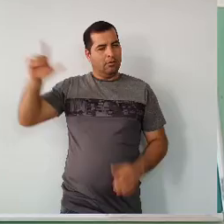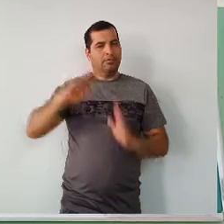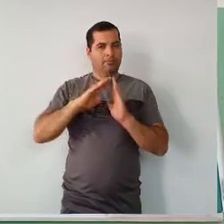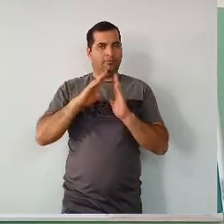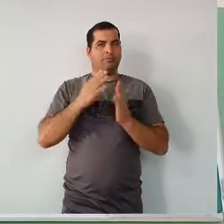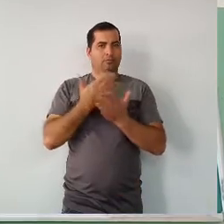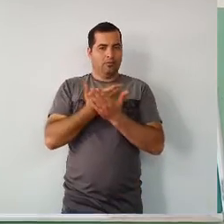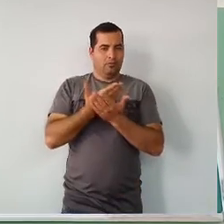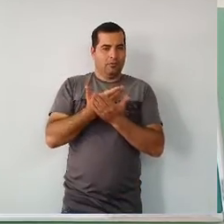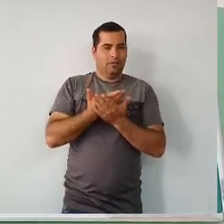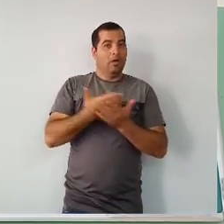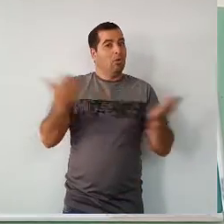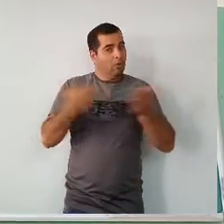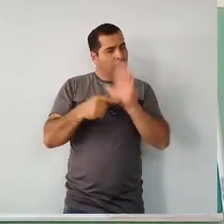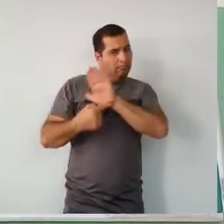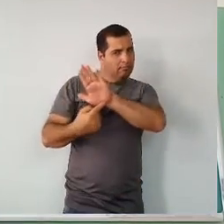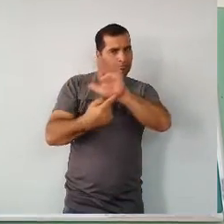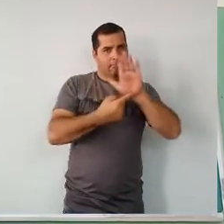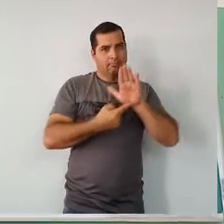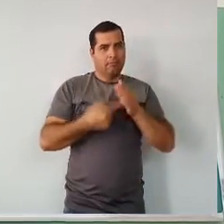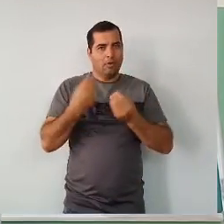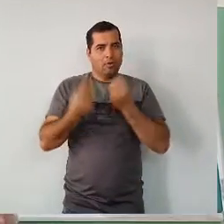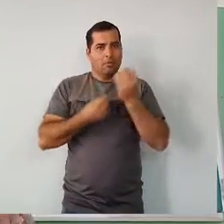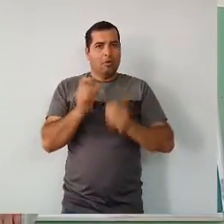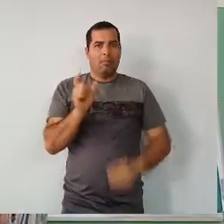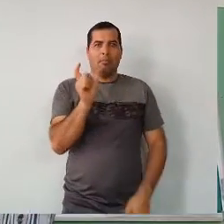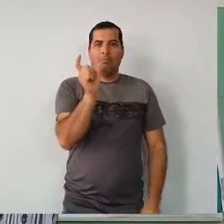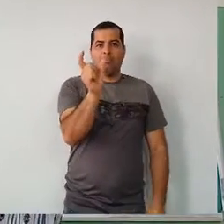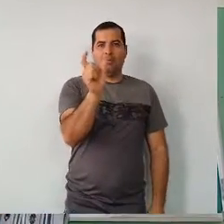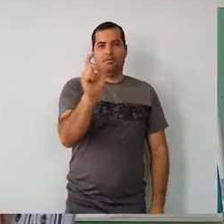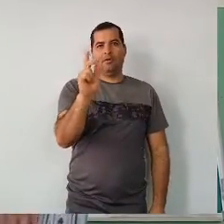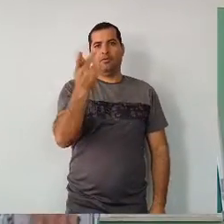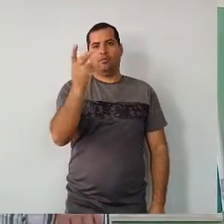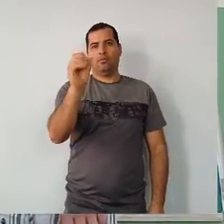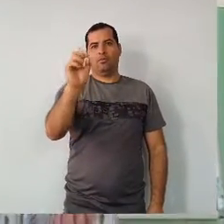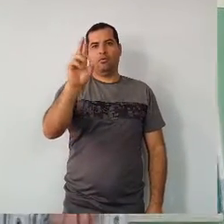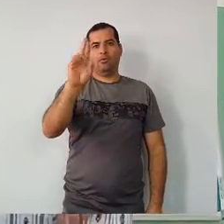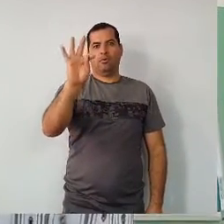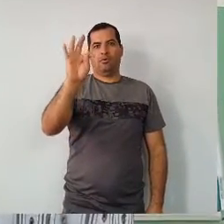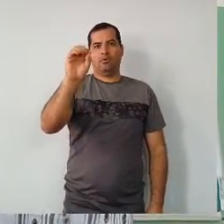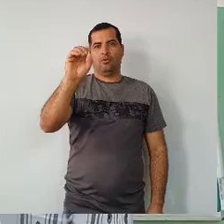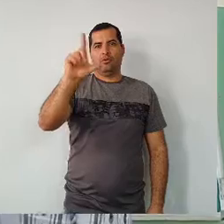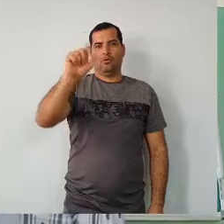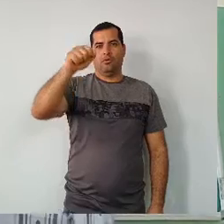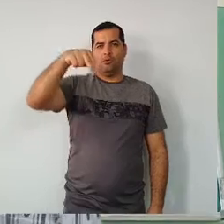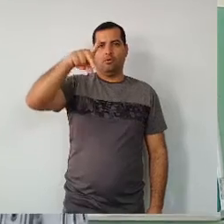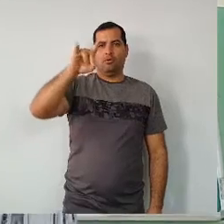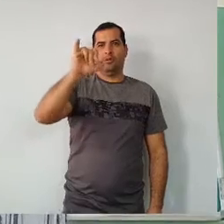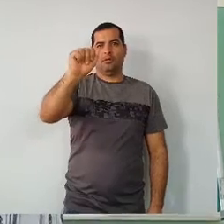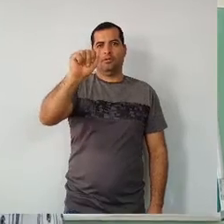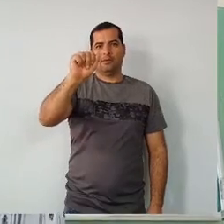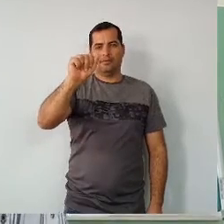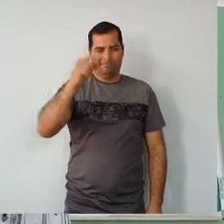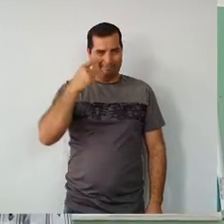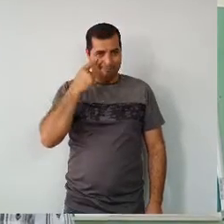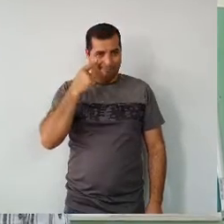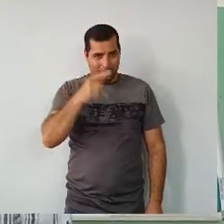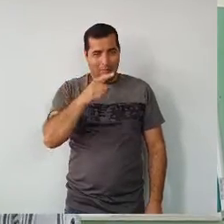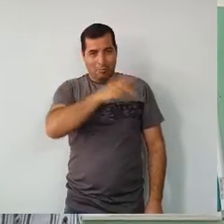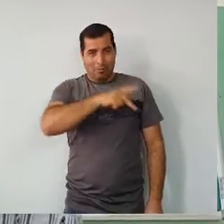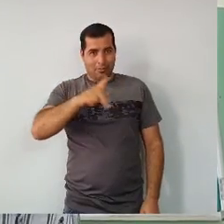eu queria trabalhar aqui um pouquinho com vocês a palavra Hortolândia. Vocês viram que a